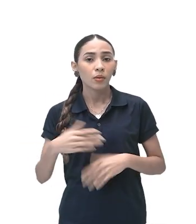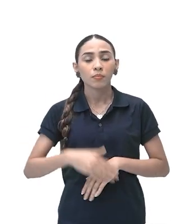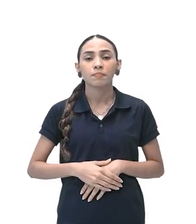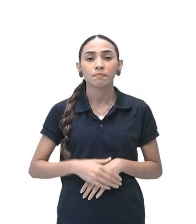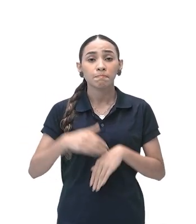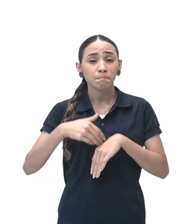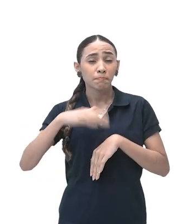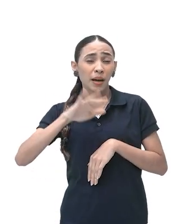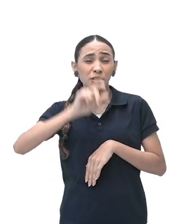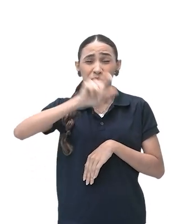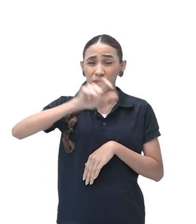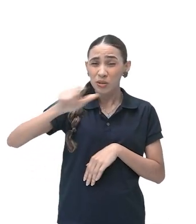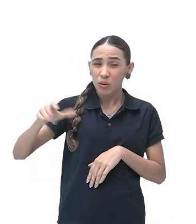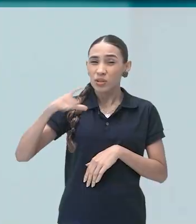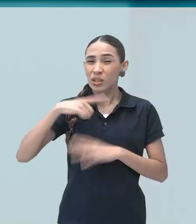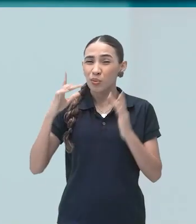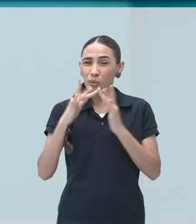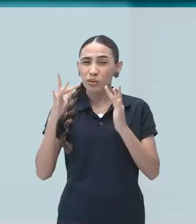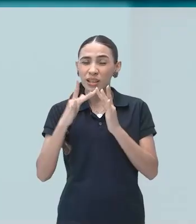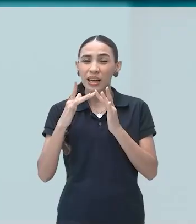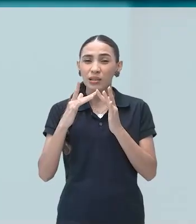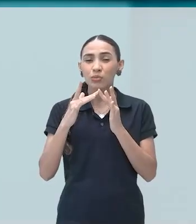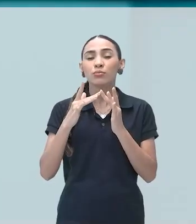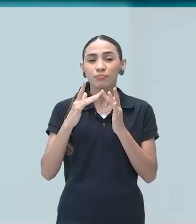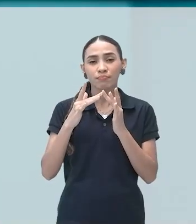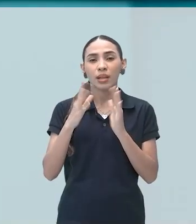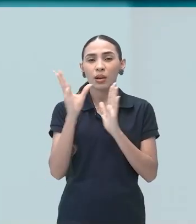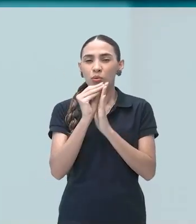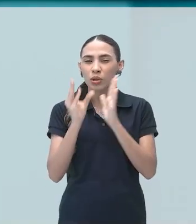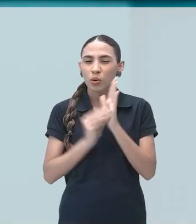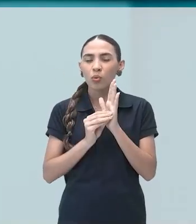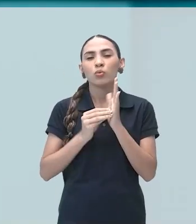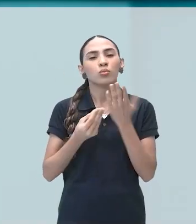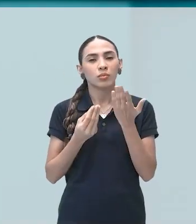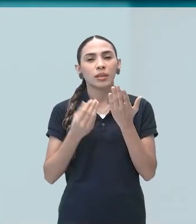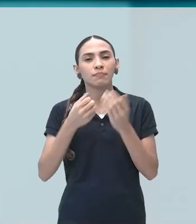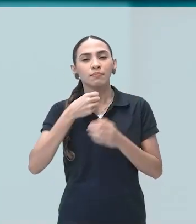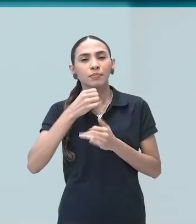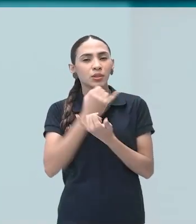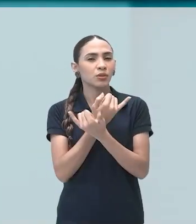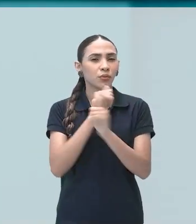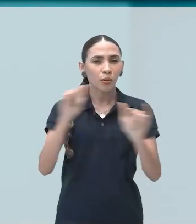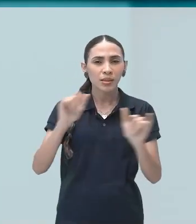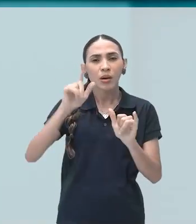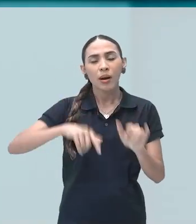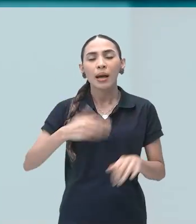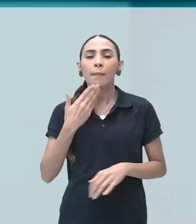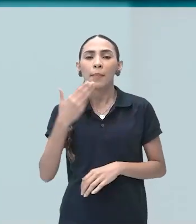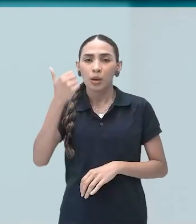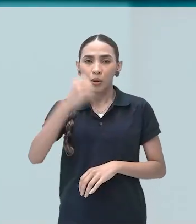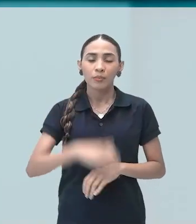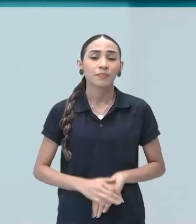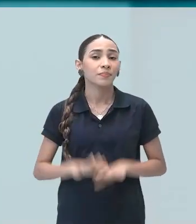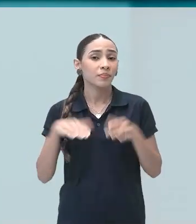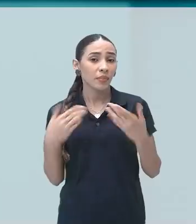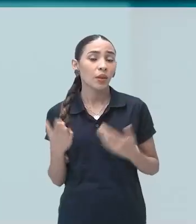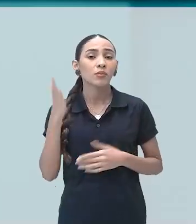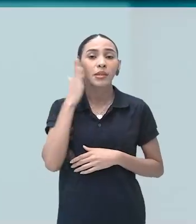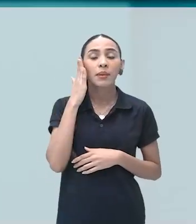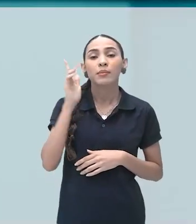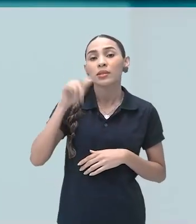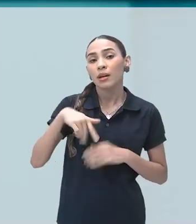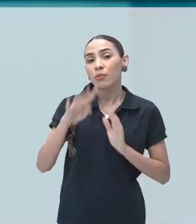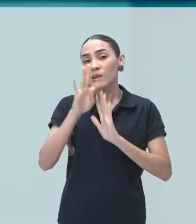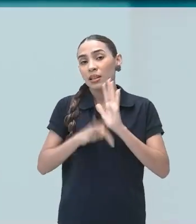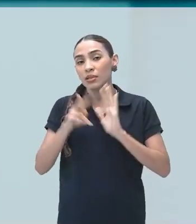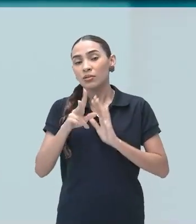mais pessoas forem atingidas pelo conteúdo desses textos midiáticos, melhor, tá bom? Então, sabemos que é um texto